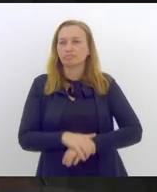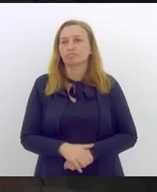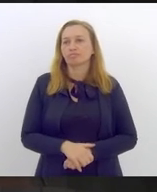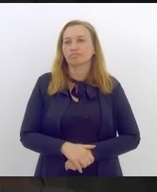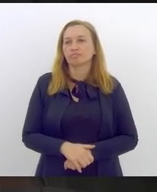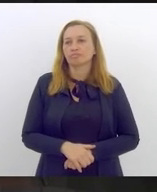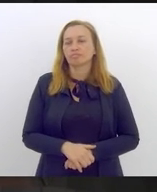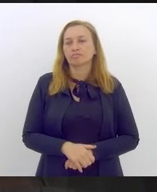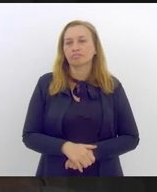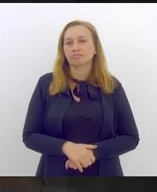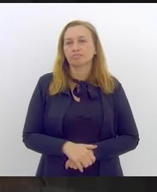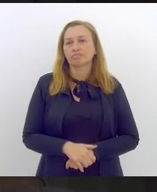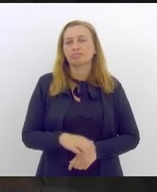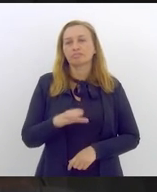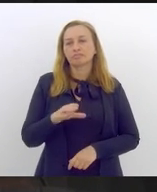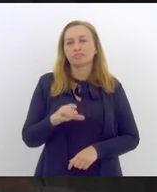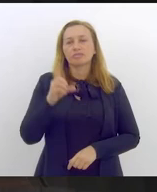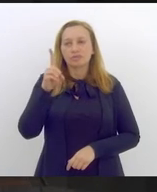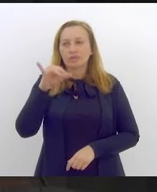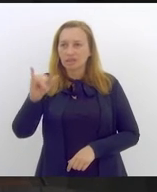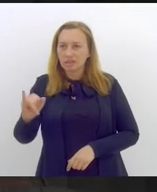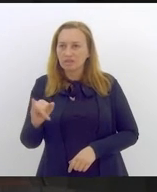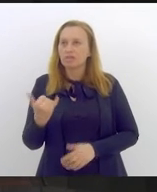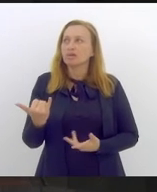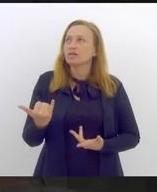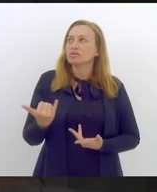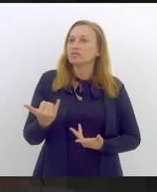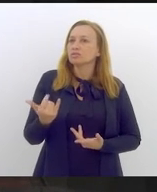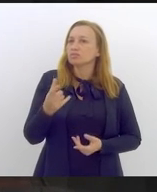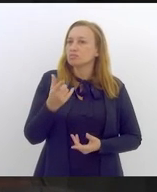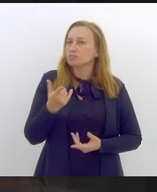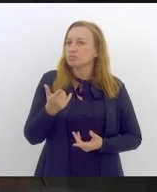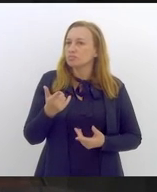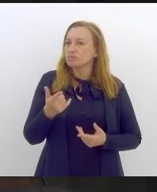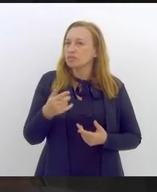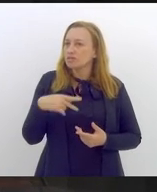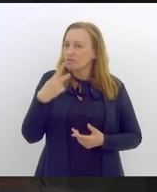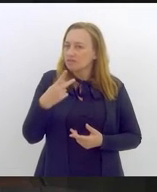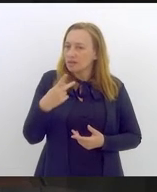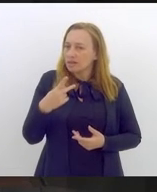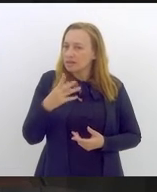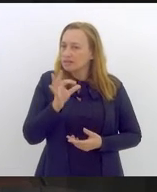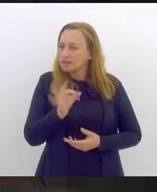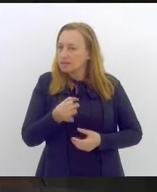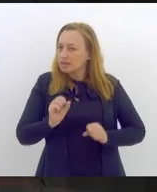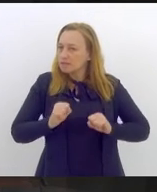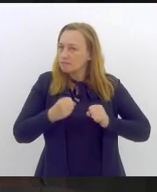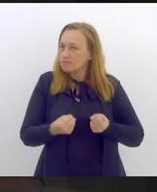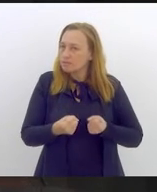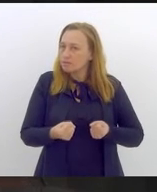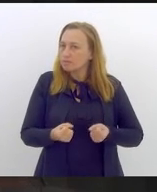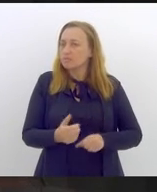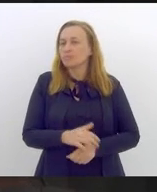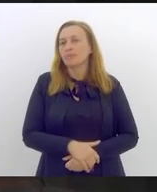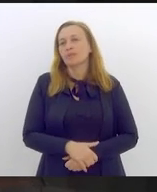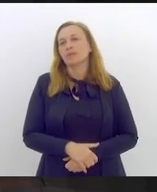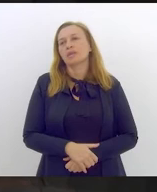Darci tinha uma opção muito clara muito firme muito contundente pela